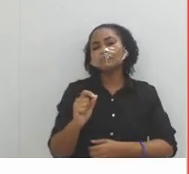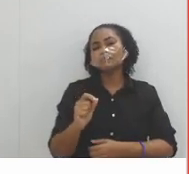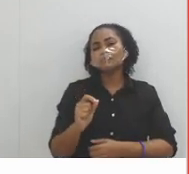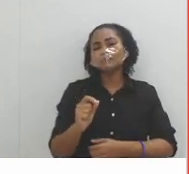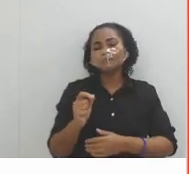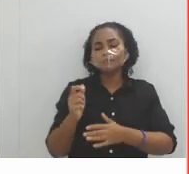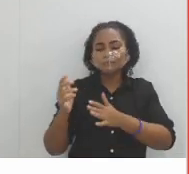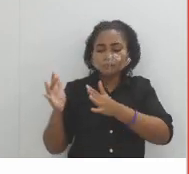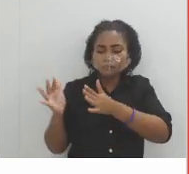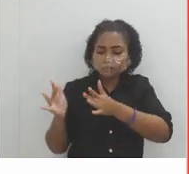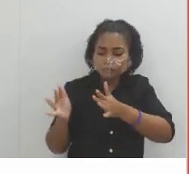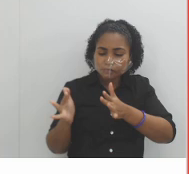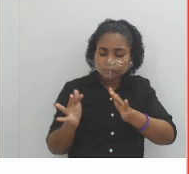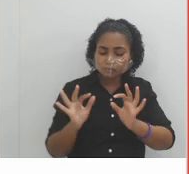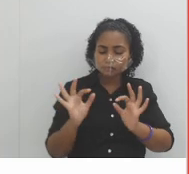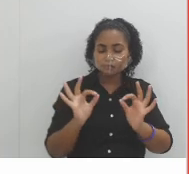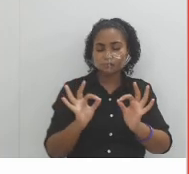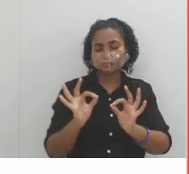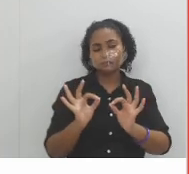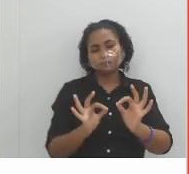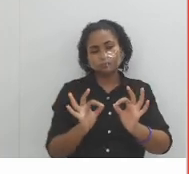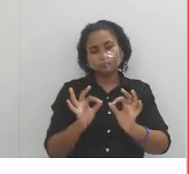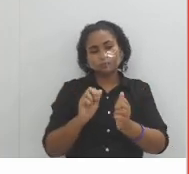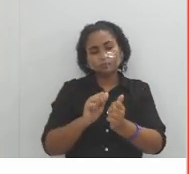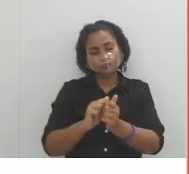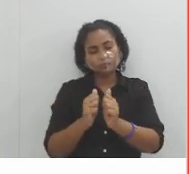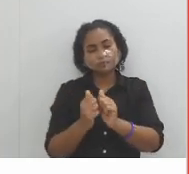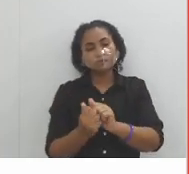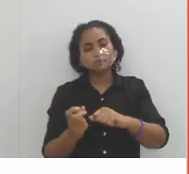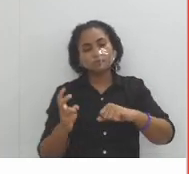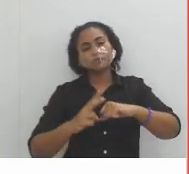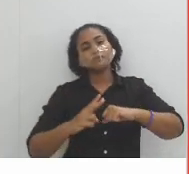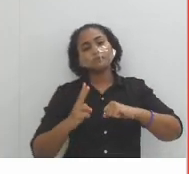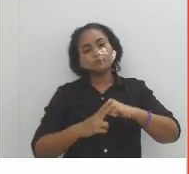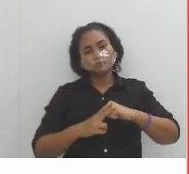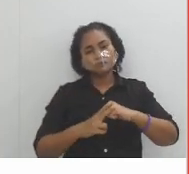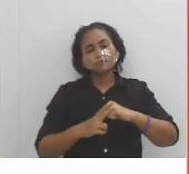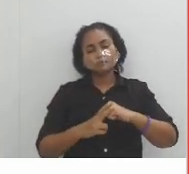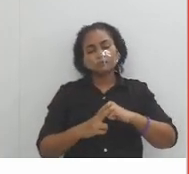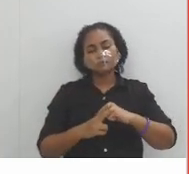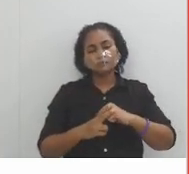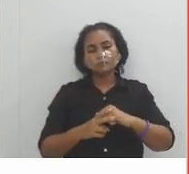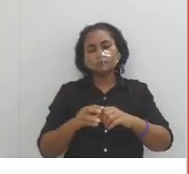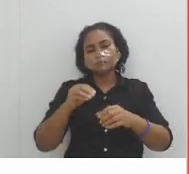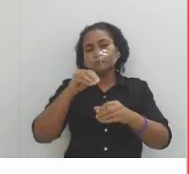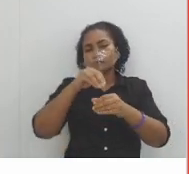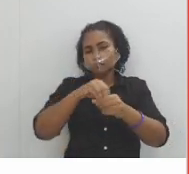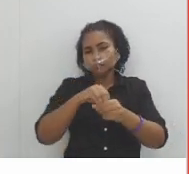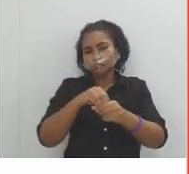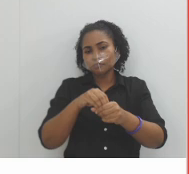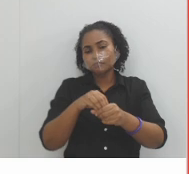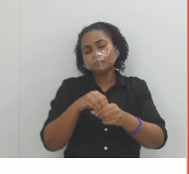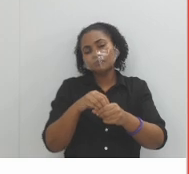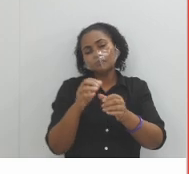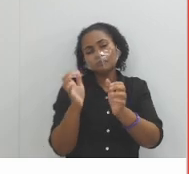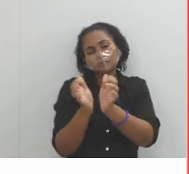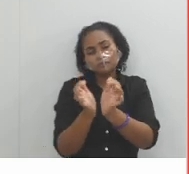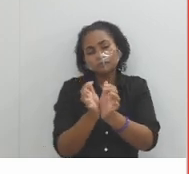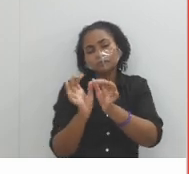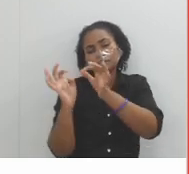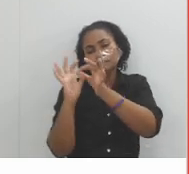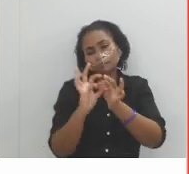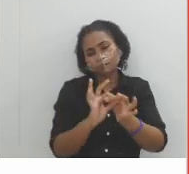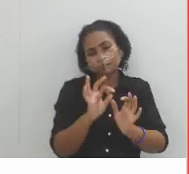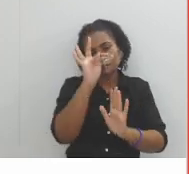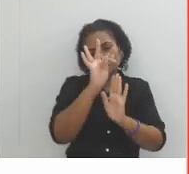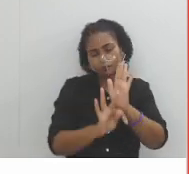esse processo de harmonização do verbo dentro de um contexto, de um